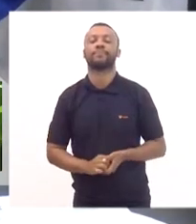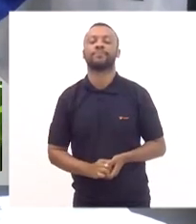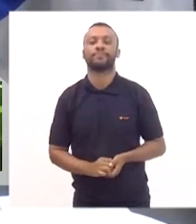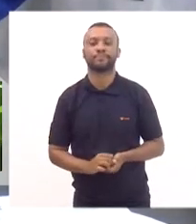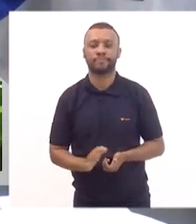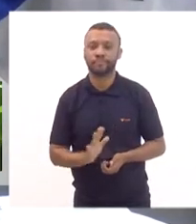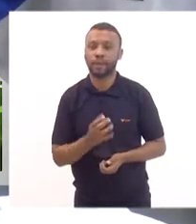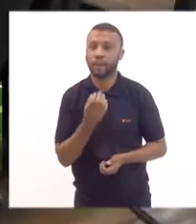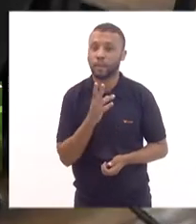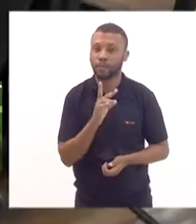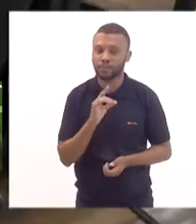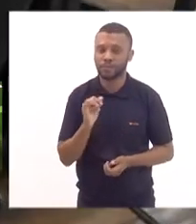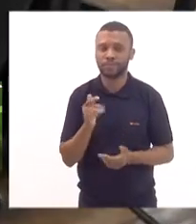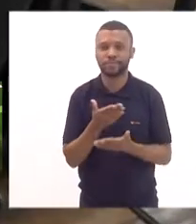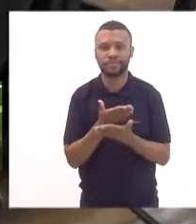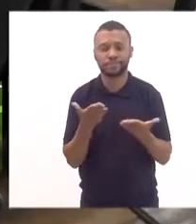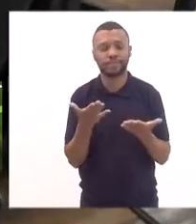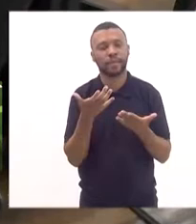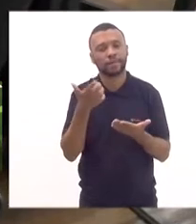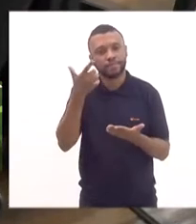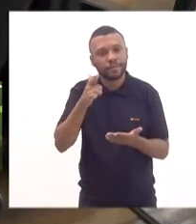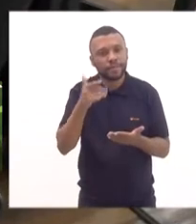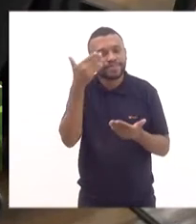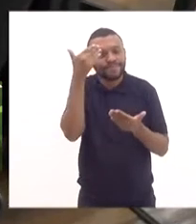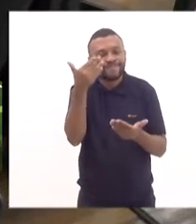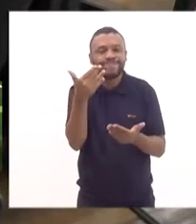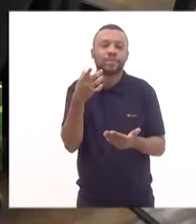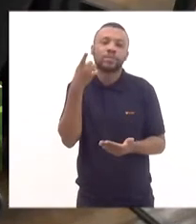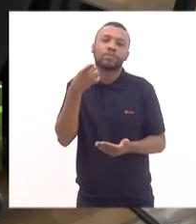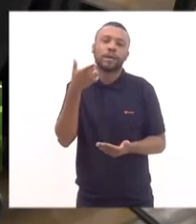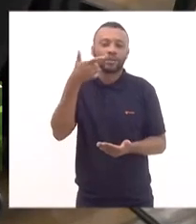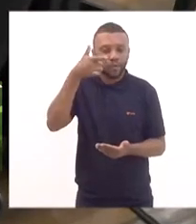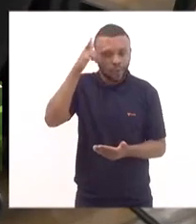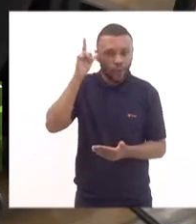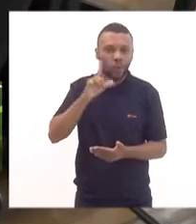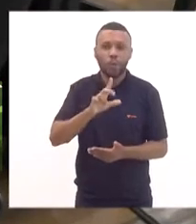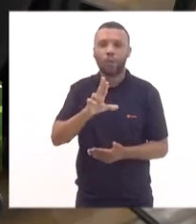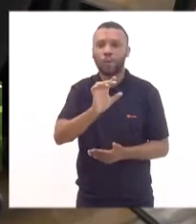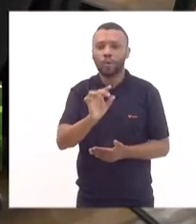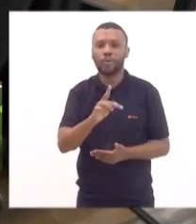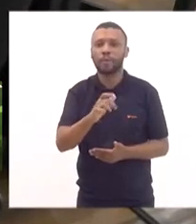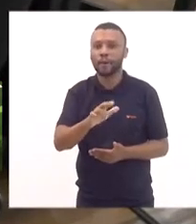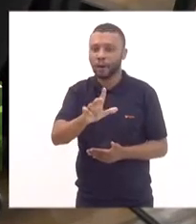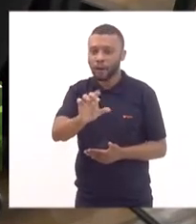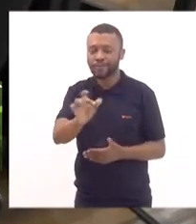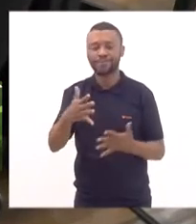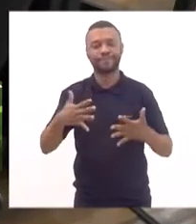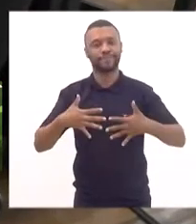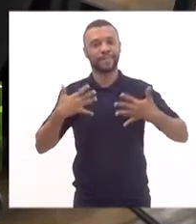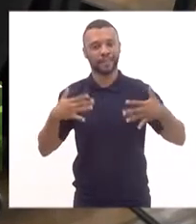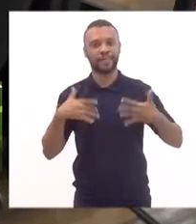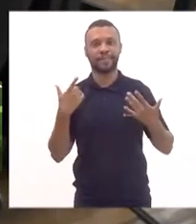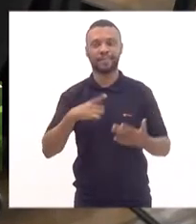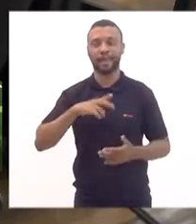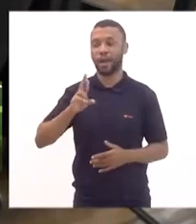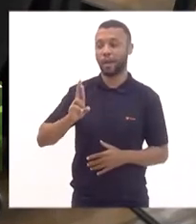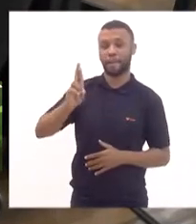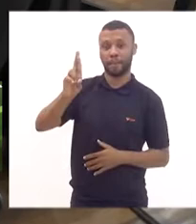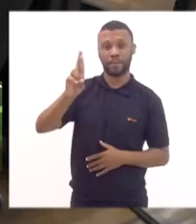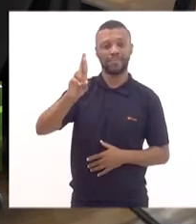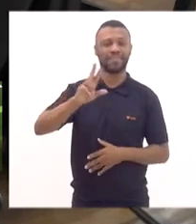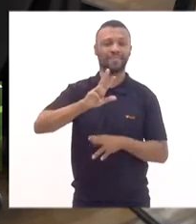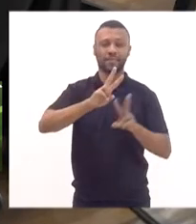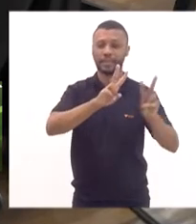e todos. Eu quero mais uma vez agradecer ao deputado Luiz Paulo, dizer da minha alegria de ser comandada por ele em